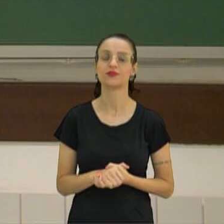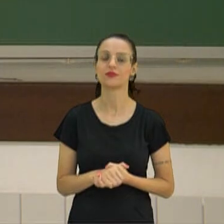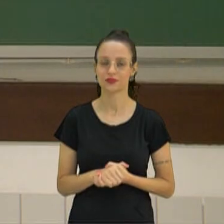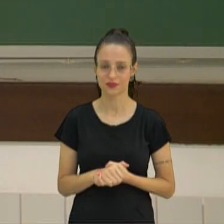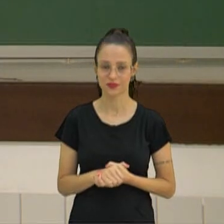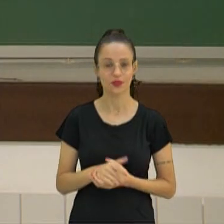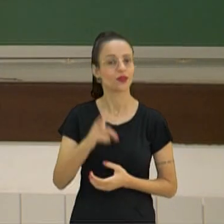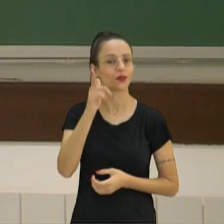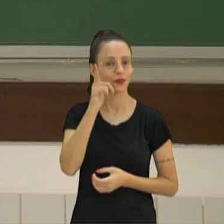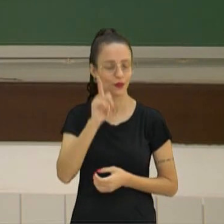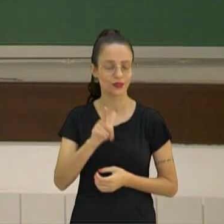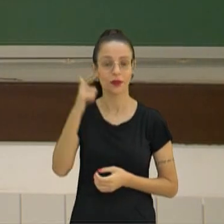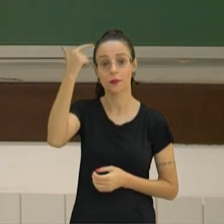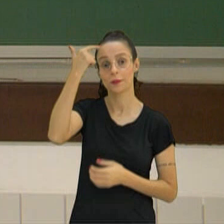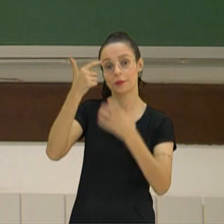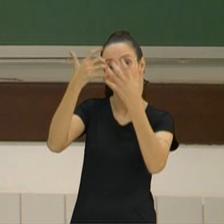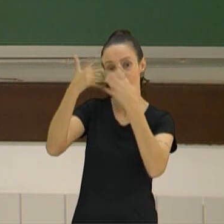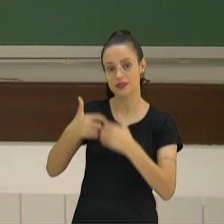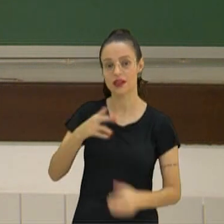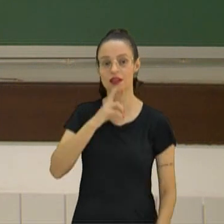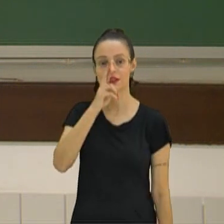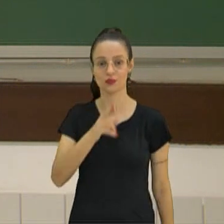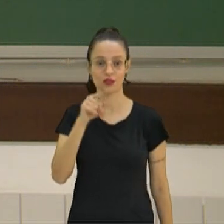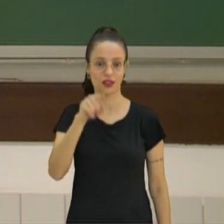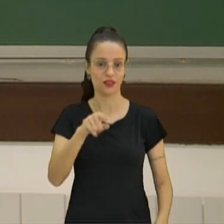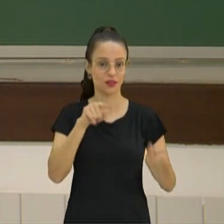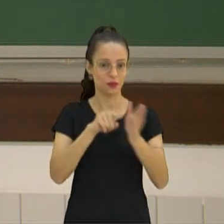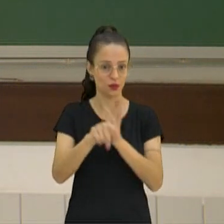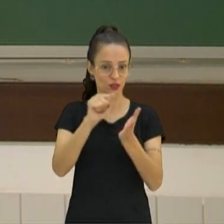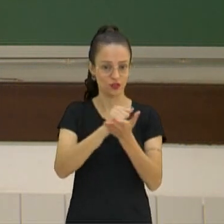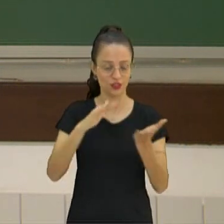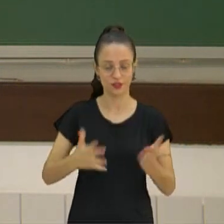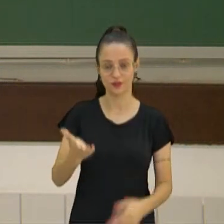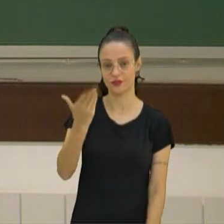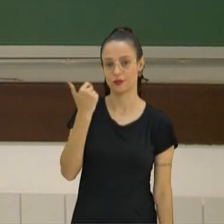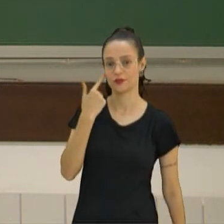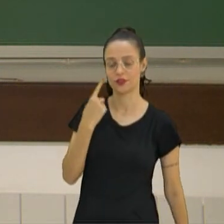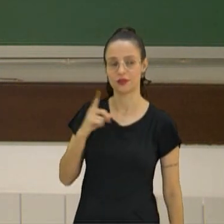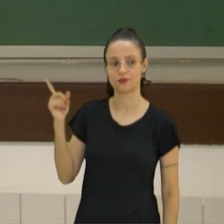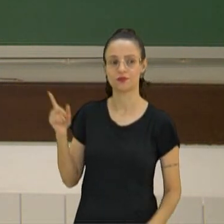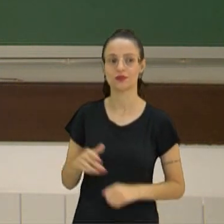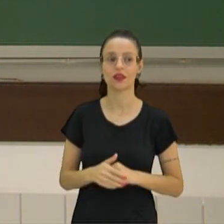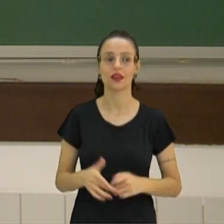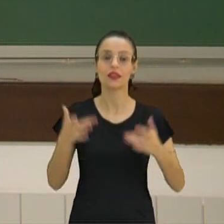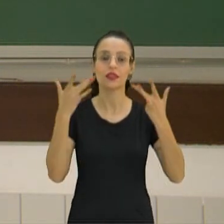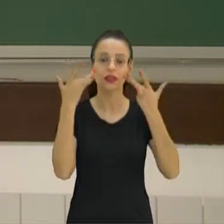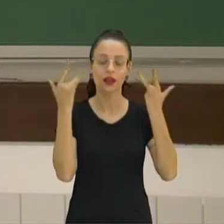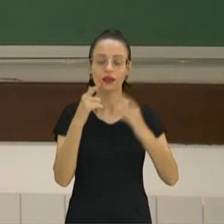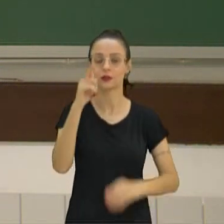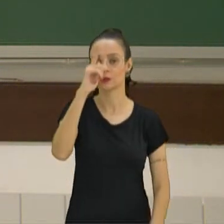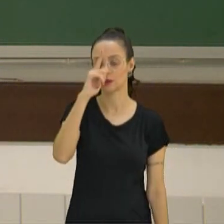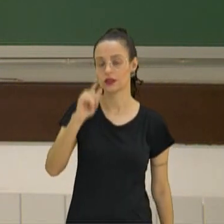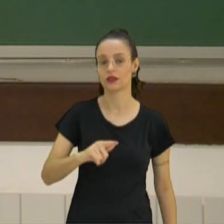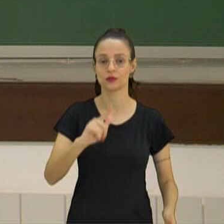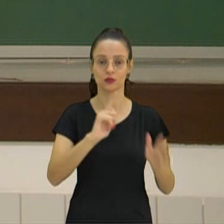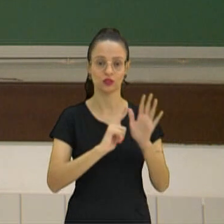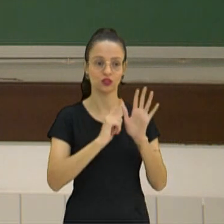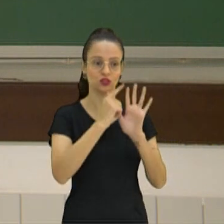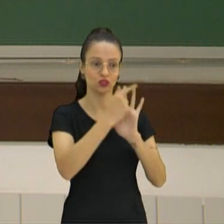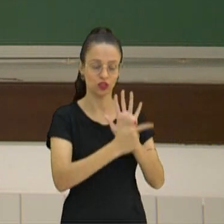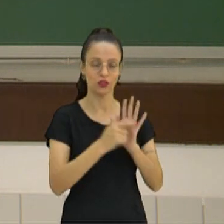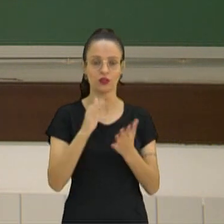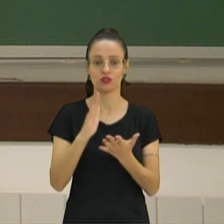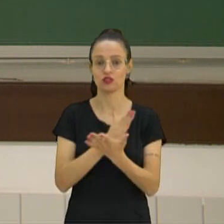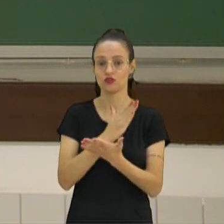E aí, conseguiram pensar na resposta do nosso quiz? Vamos conferir aqui, ó. No teatro grego, os gêneros se